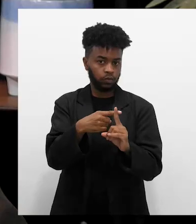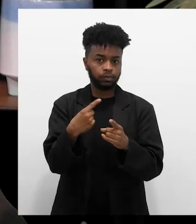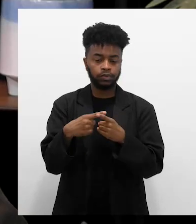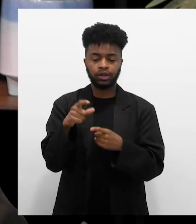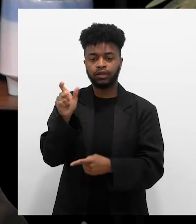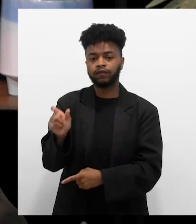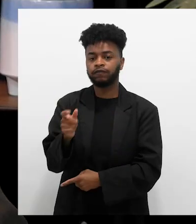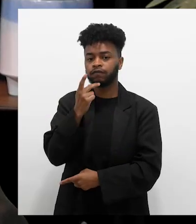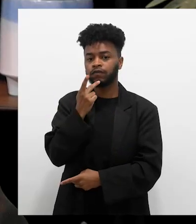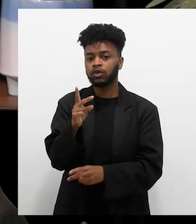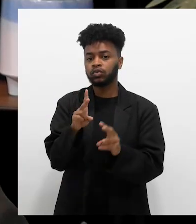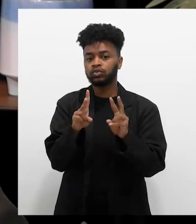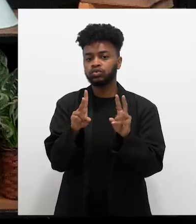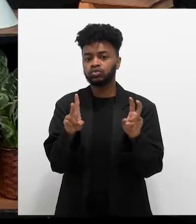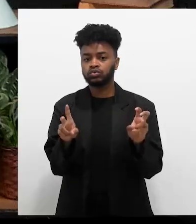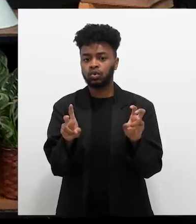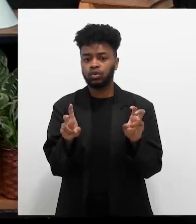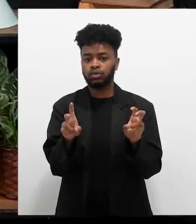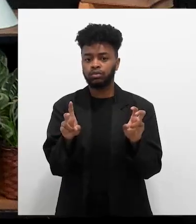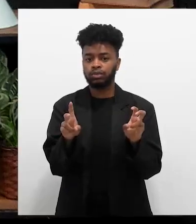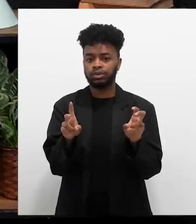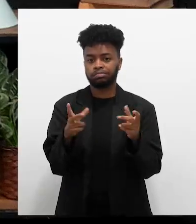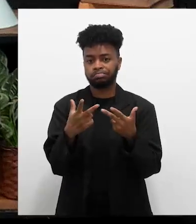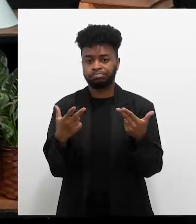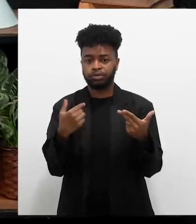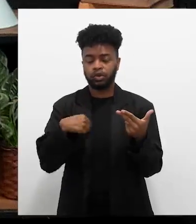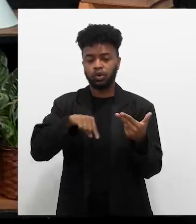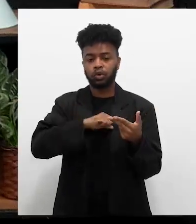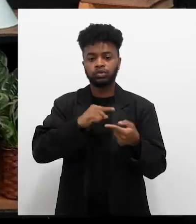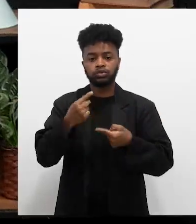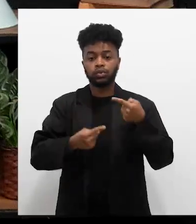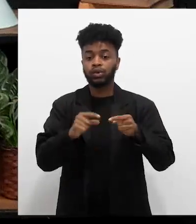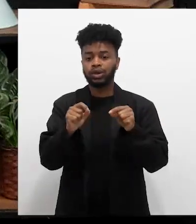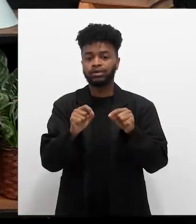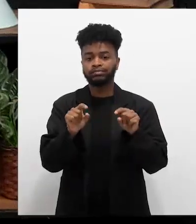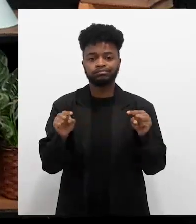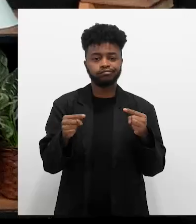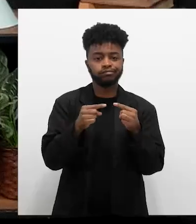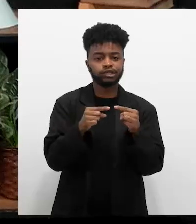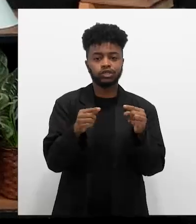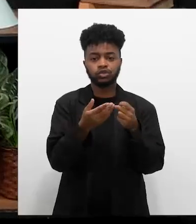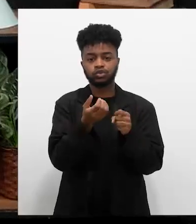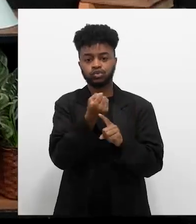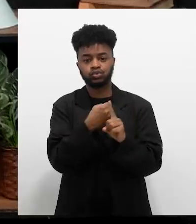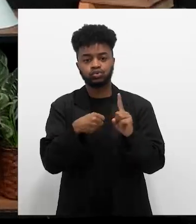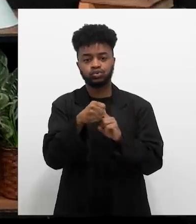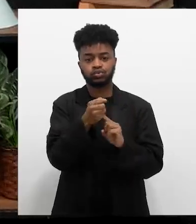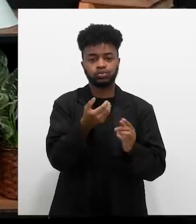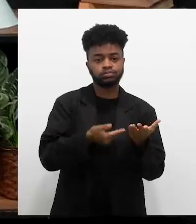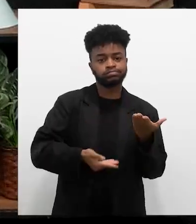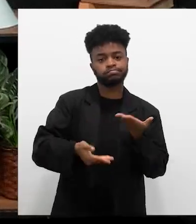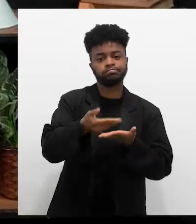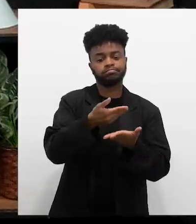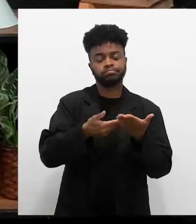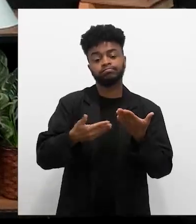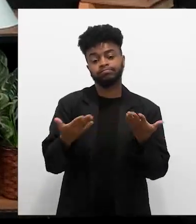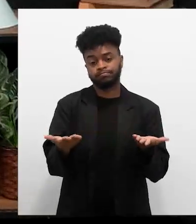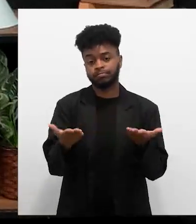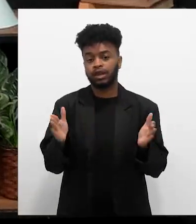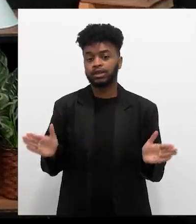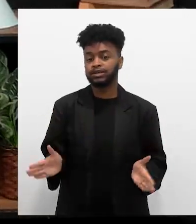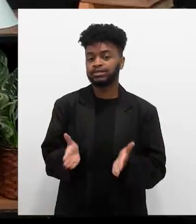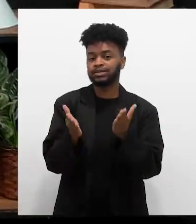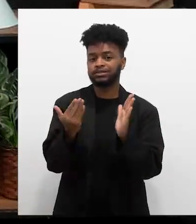otimista, principalmente quando ele fala dessa parte que nós trabalhamos, que é a parte social. Então, isso será